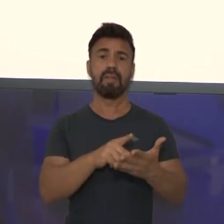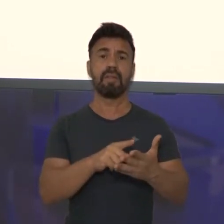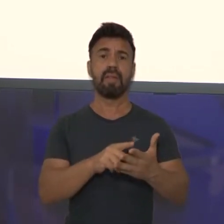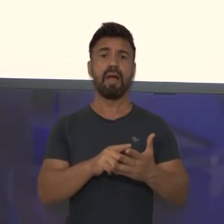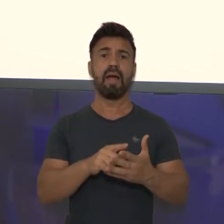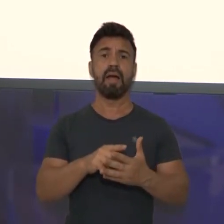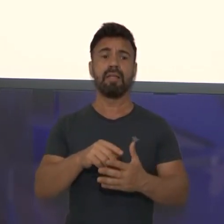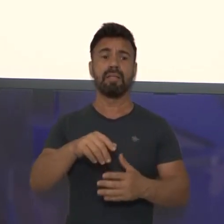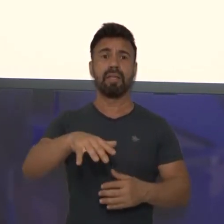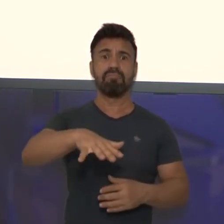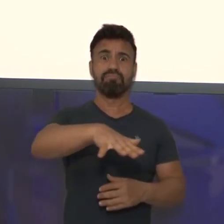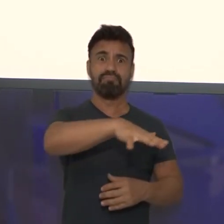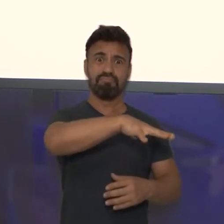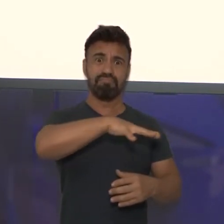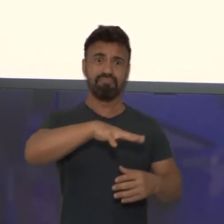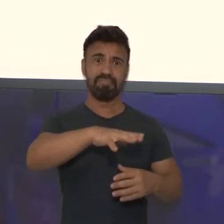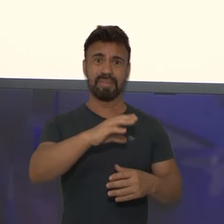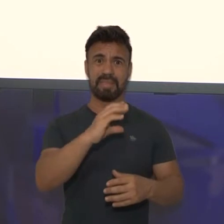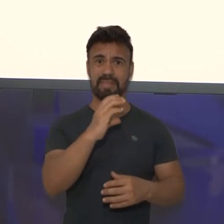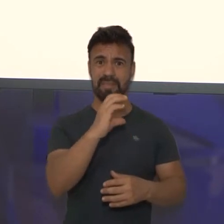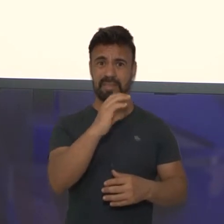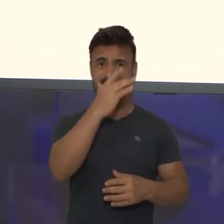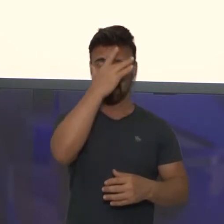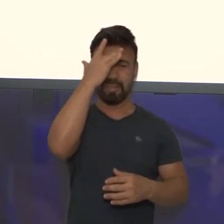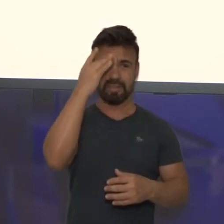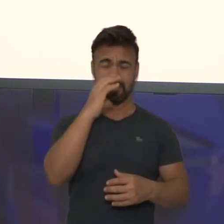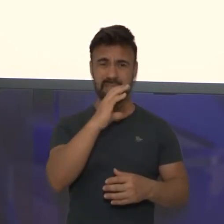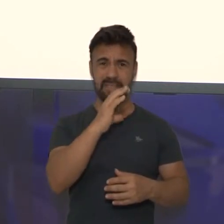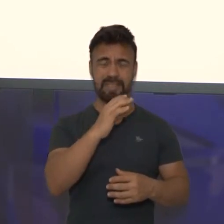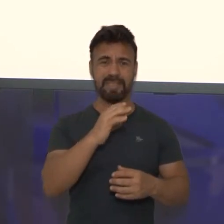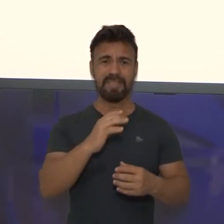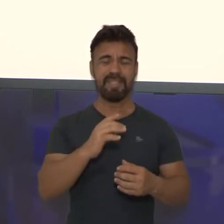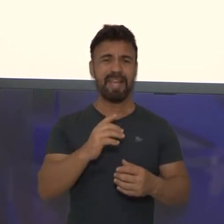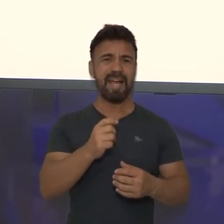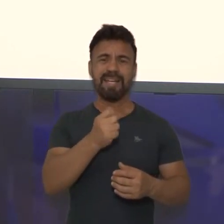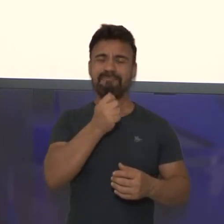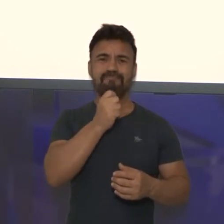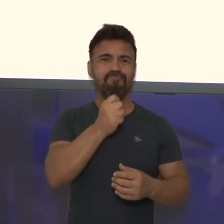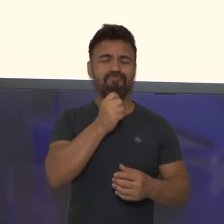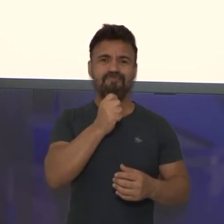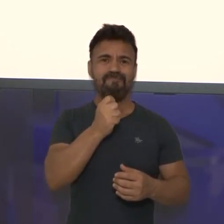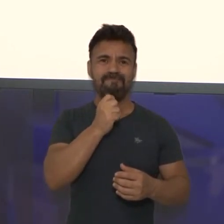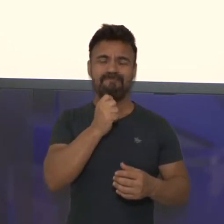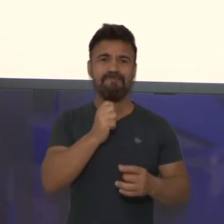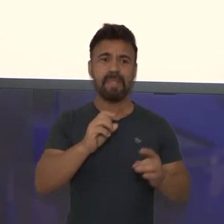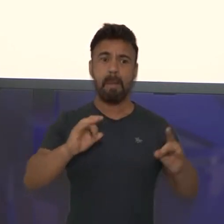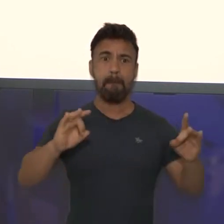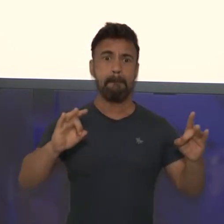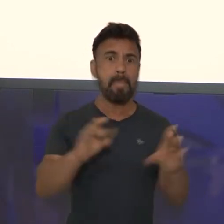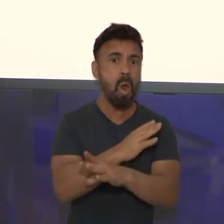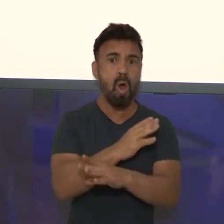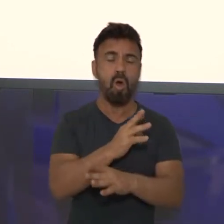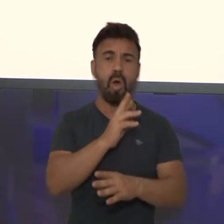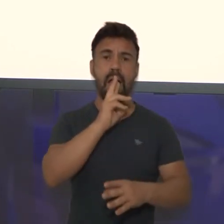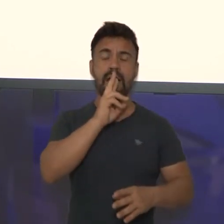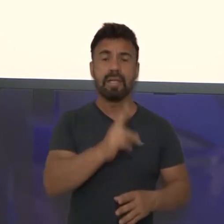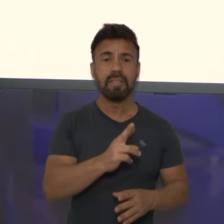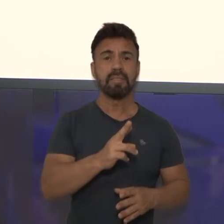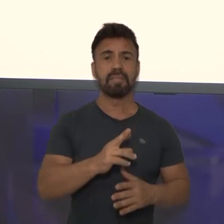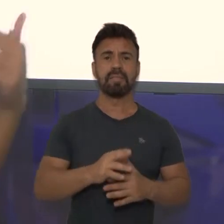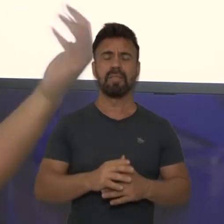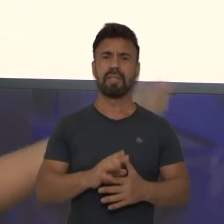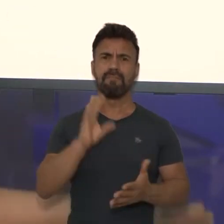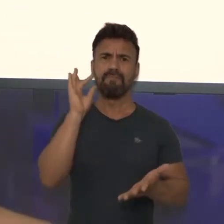comunidade científica ainda não chegou no consenso sobre esse assunto. Eles não têm assim uma ideia determinada para dizer